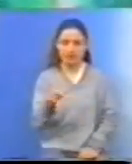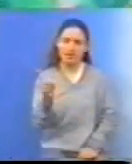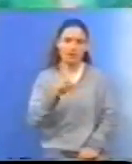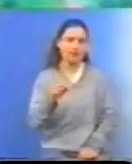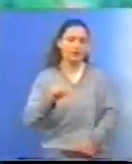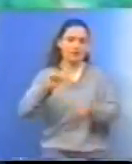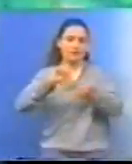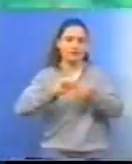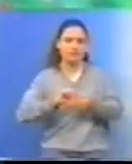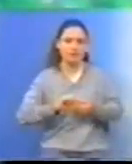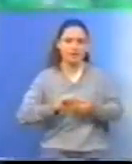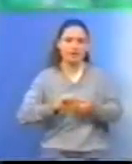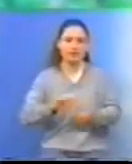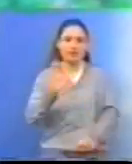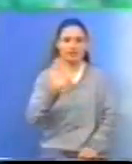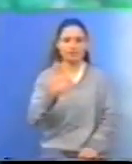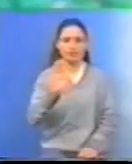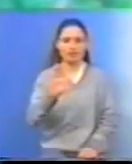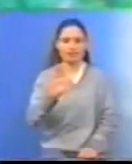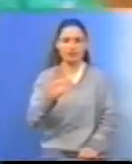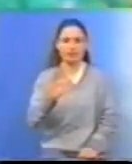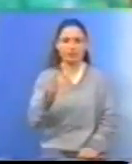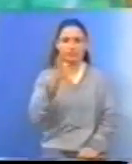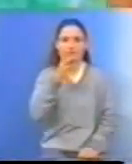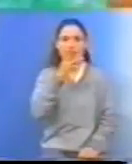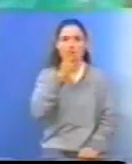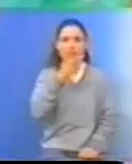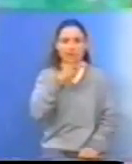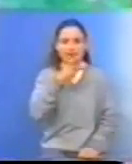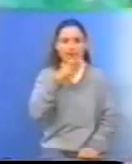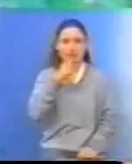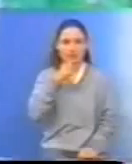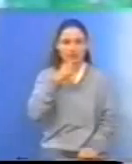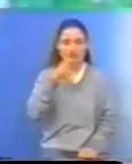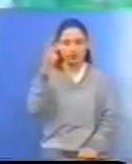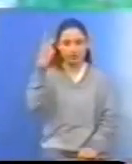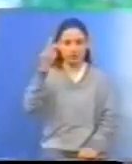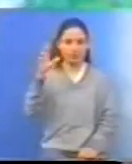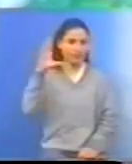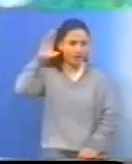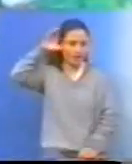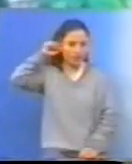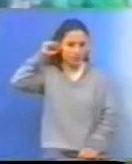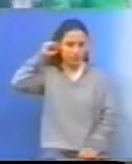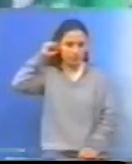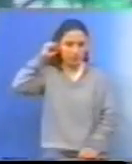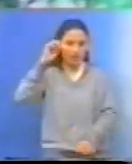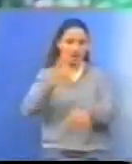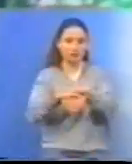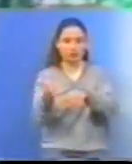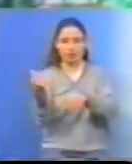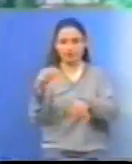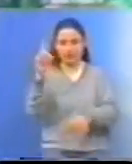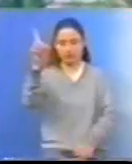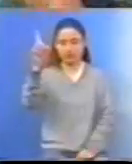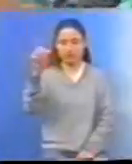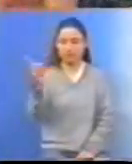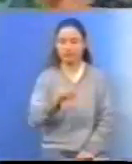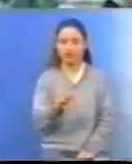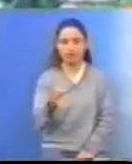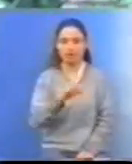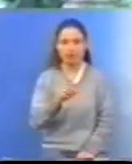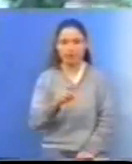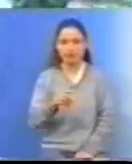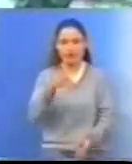Não fique enrolando, não fique enrolando meninas. Se a sua decisão, se você percebe que a sua vocação é o